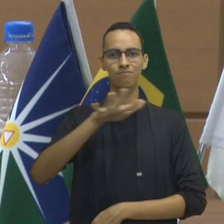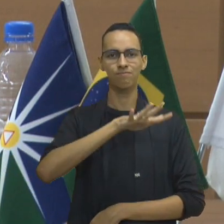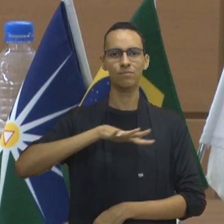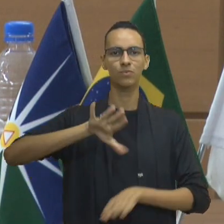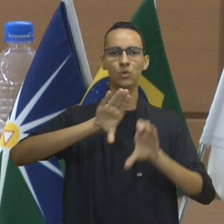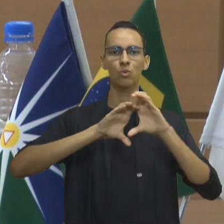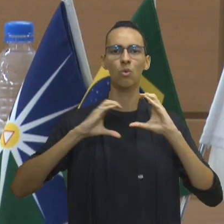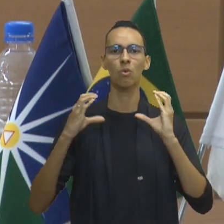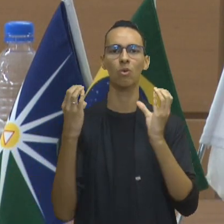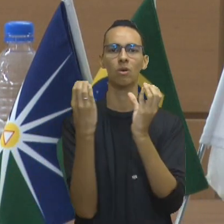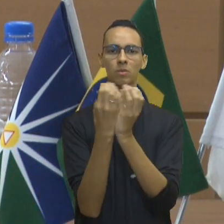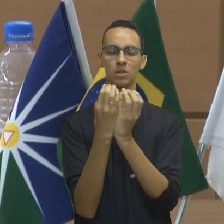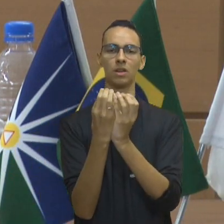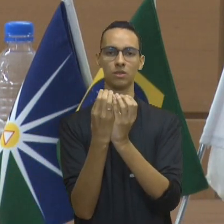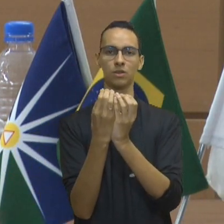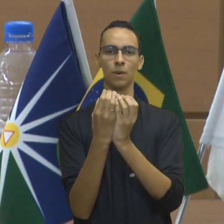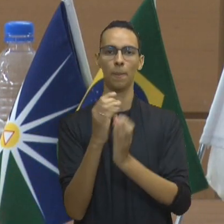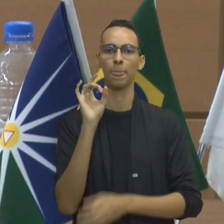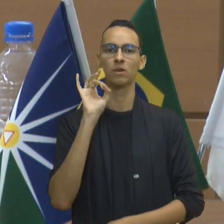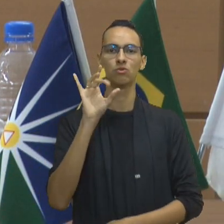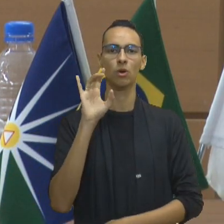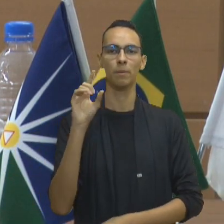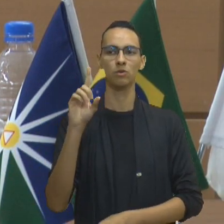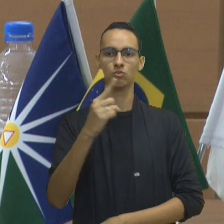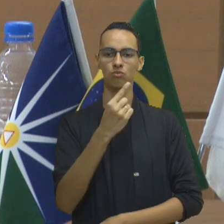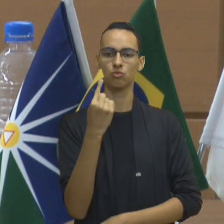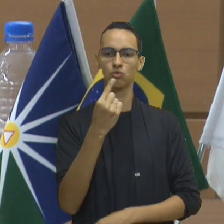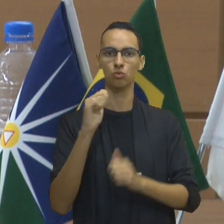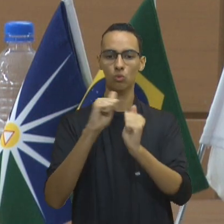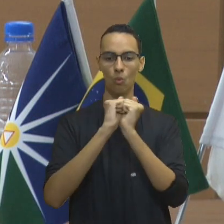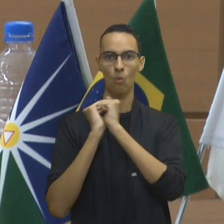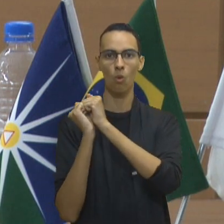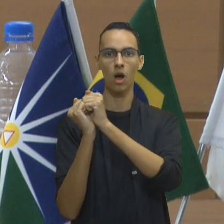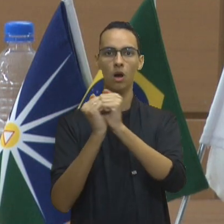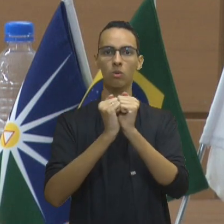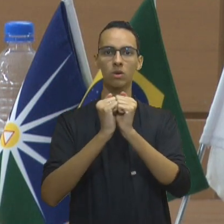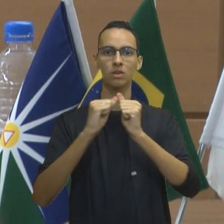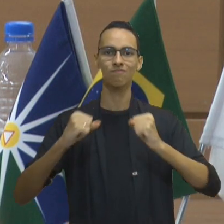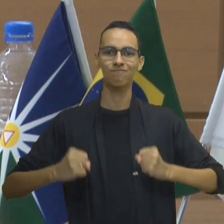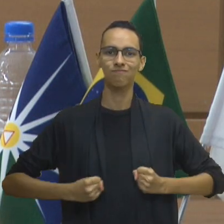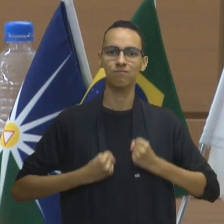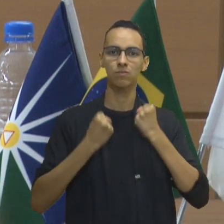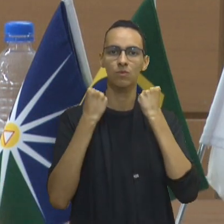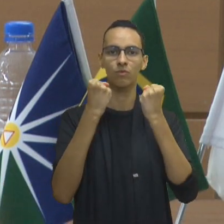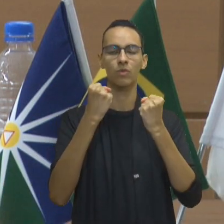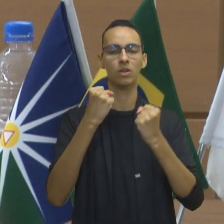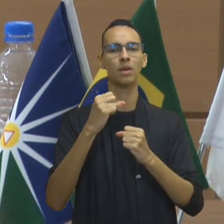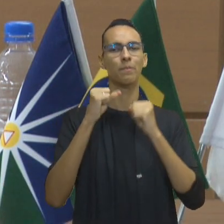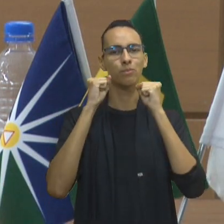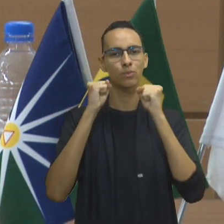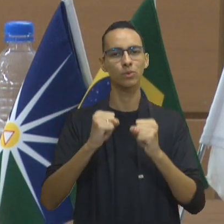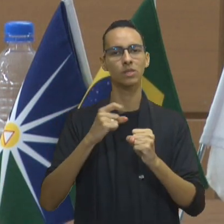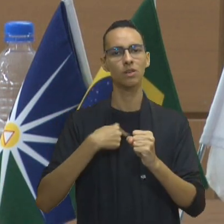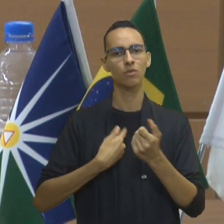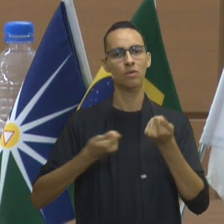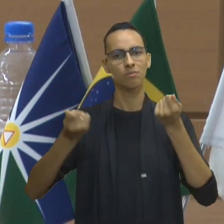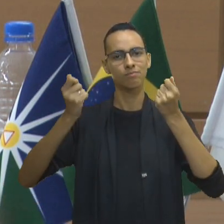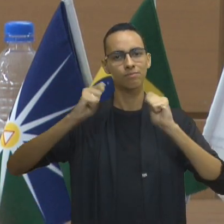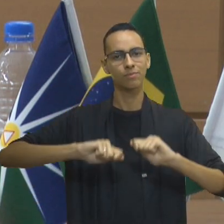coletivo e somente com a união de esforços será possível mantê-la aberta,